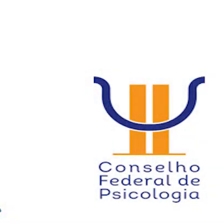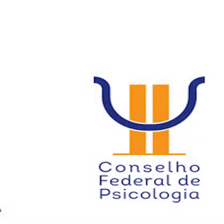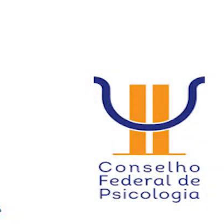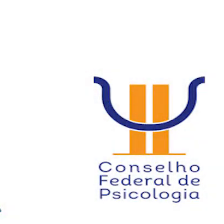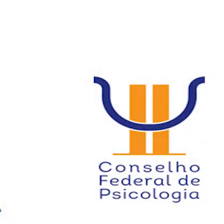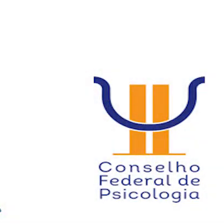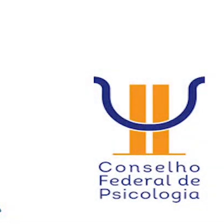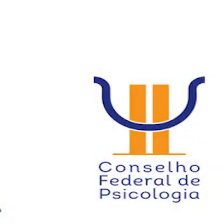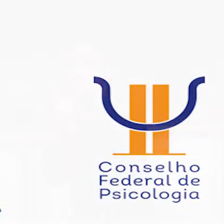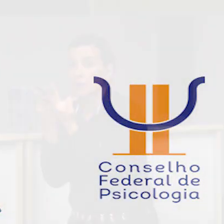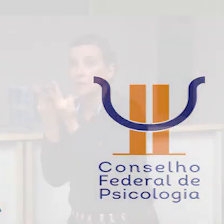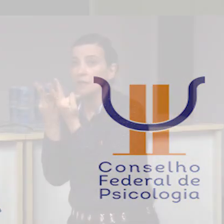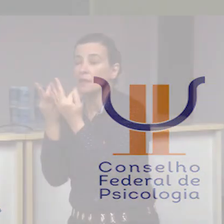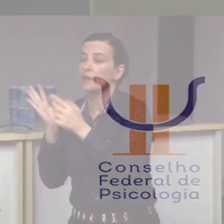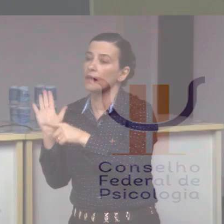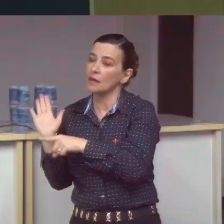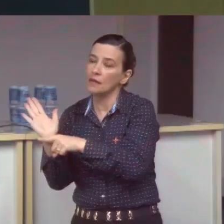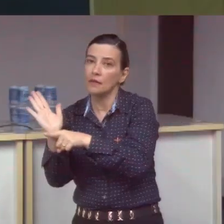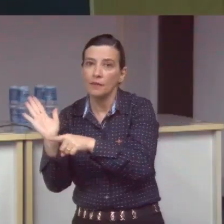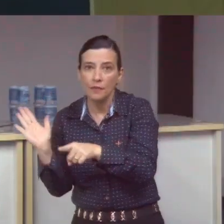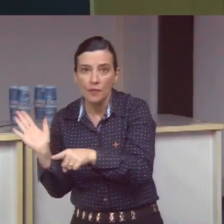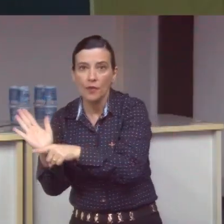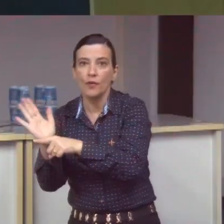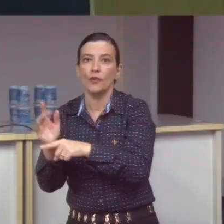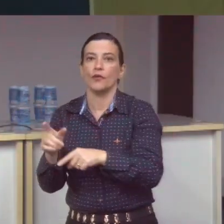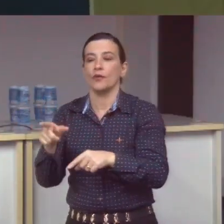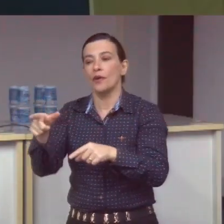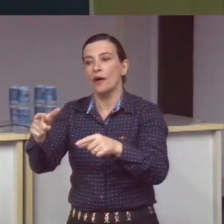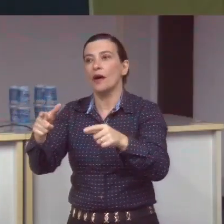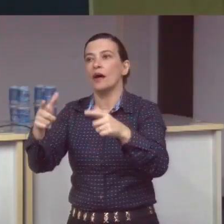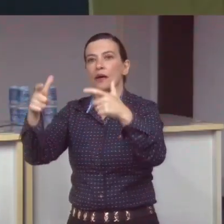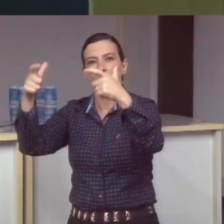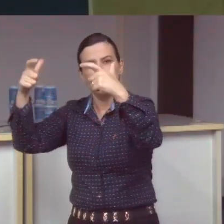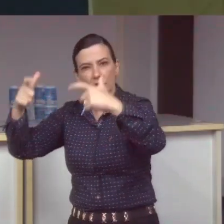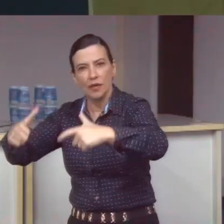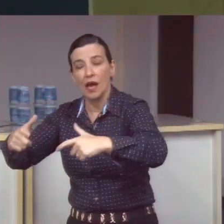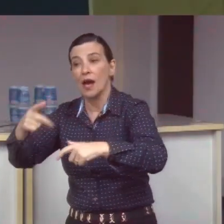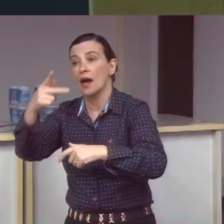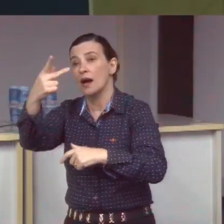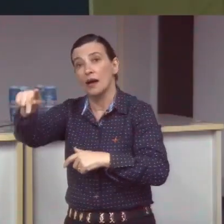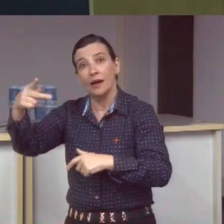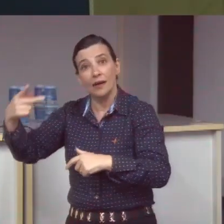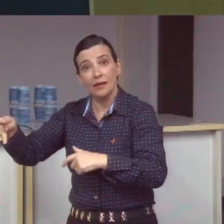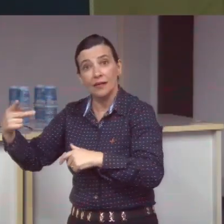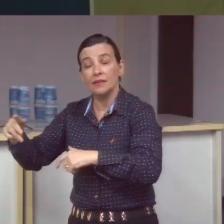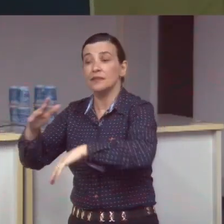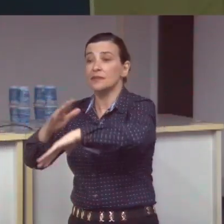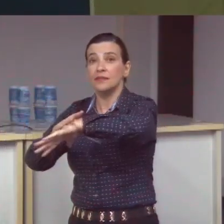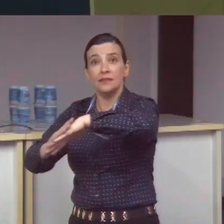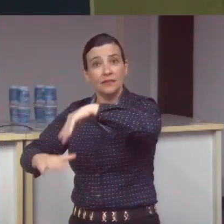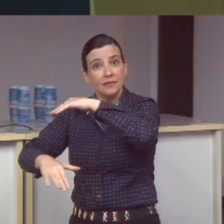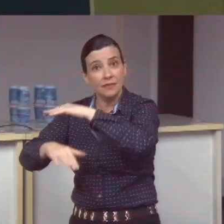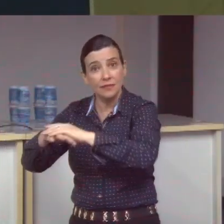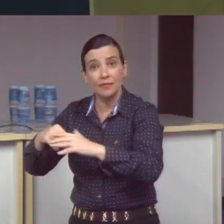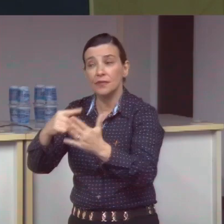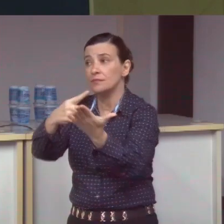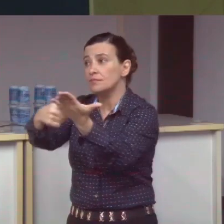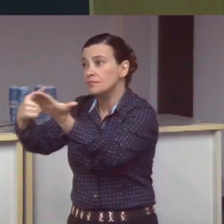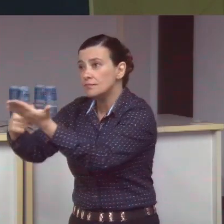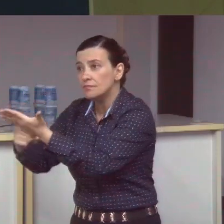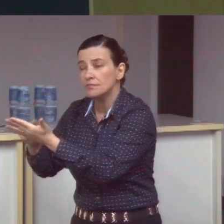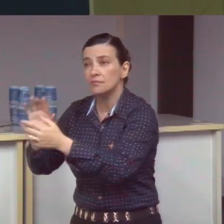comunitário. Sim, a comunidade vai precisar fazer suas redes, vai precisar estar junta,